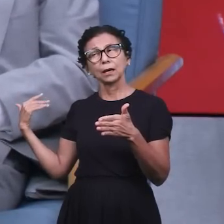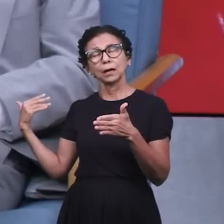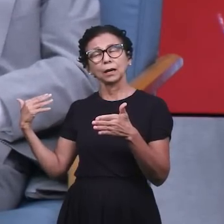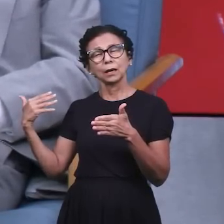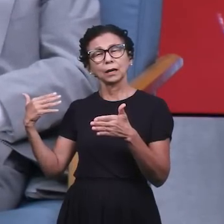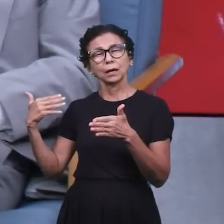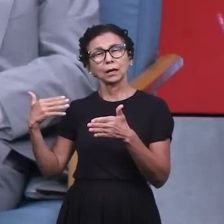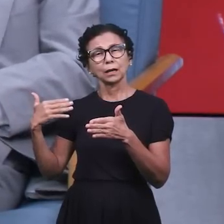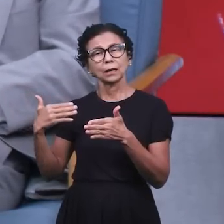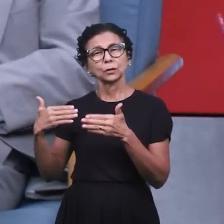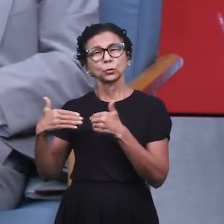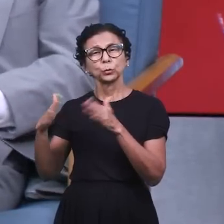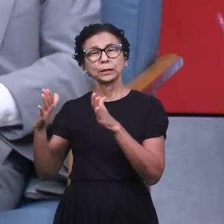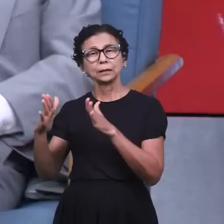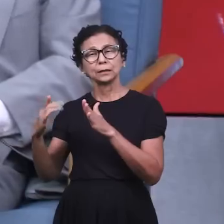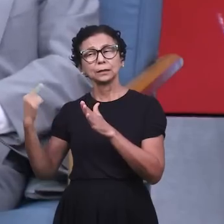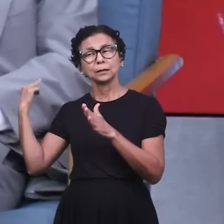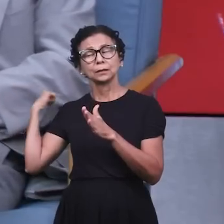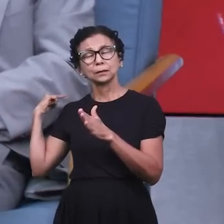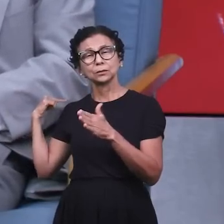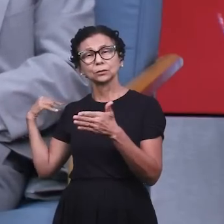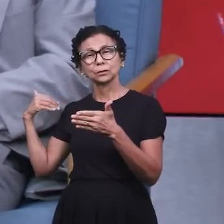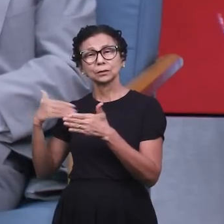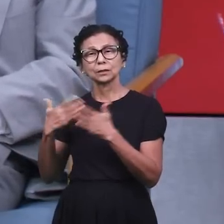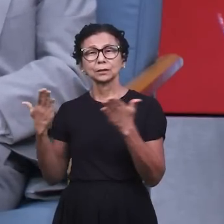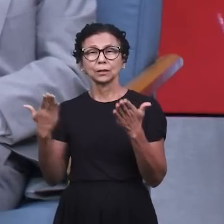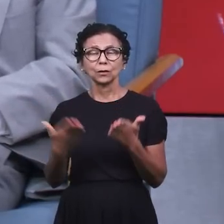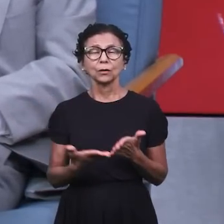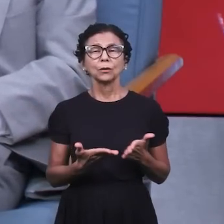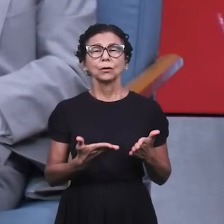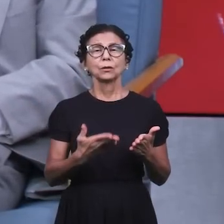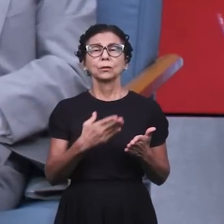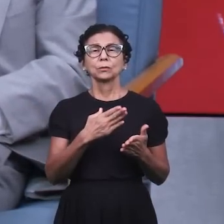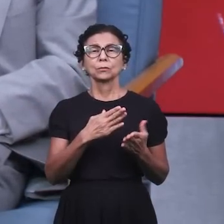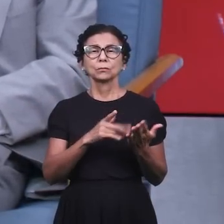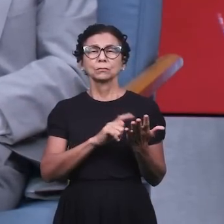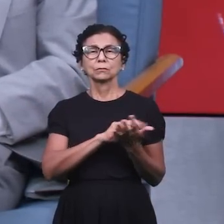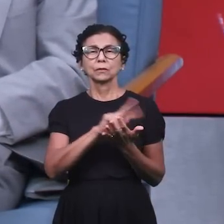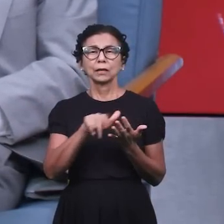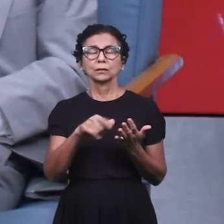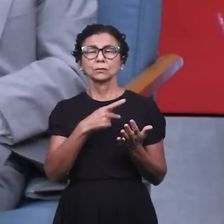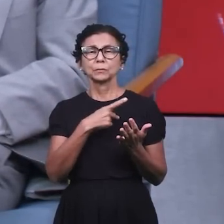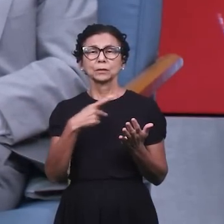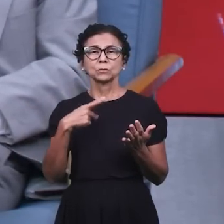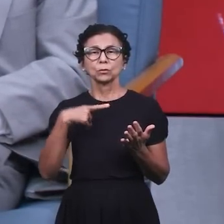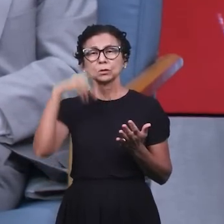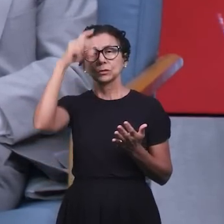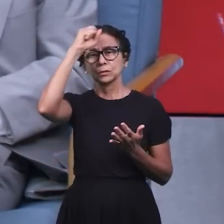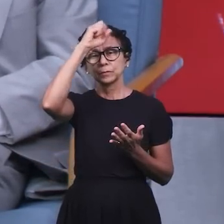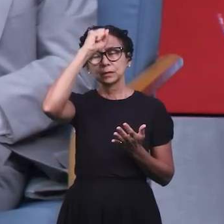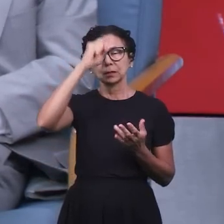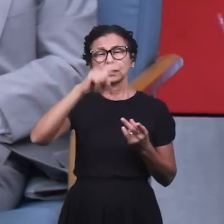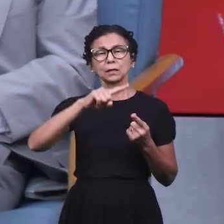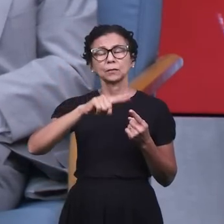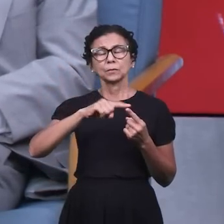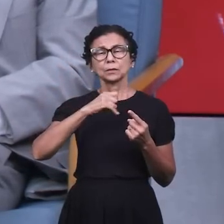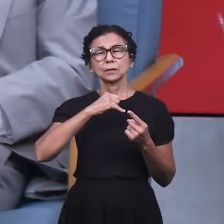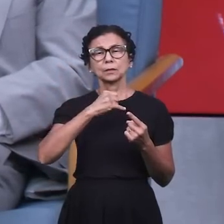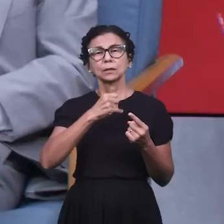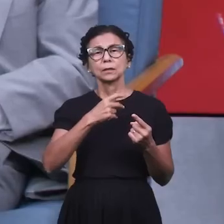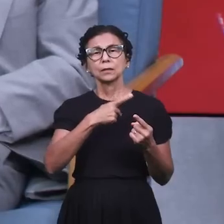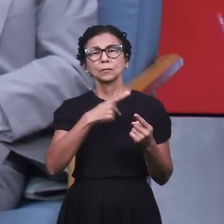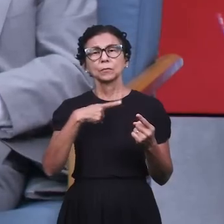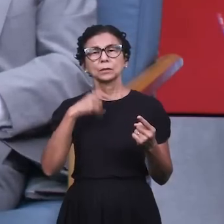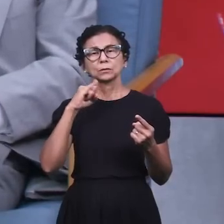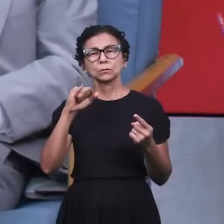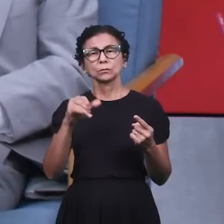nós aprendemos com os outros pastores, desde o início, pastor Jonas, pastor Barros, pastor Gedeuti e outros pastores